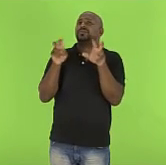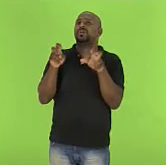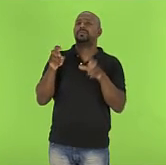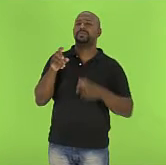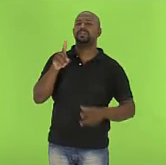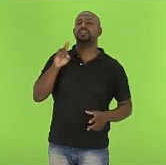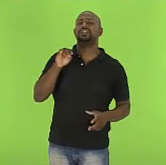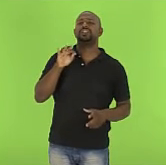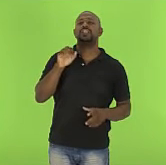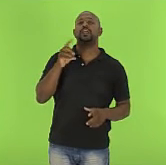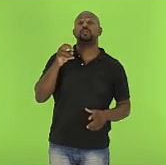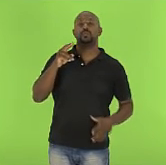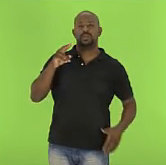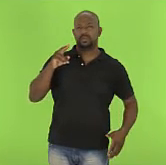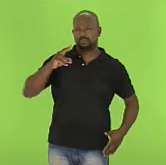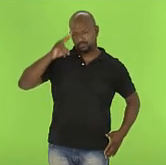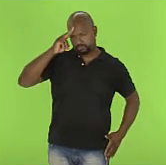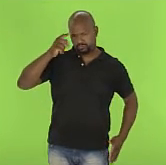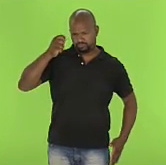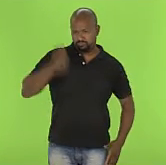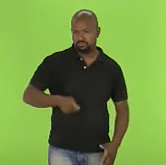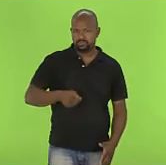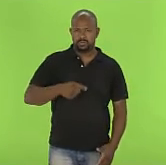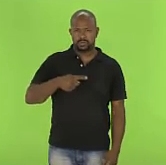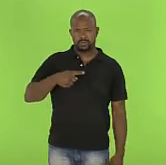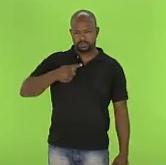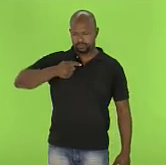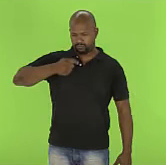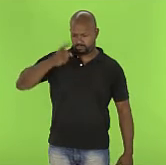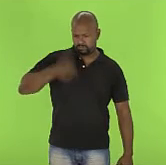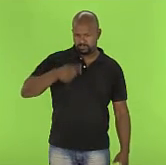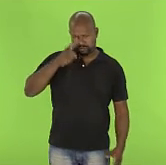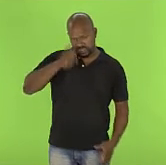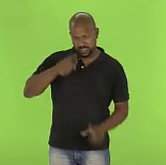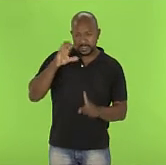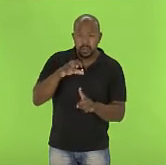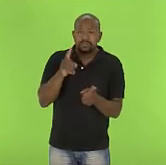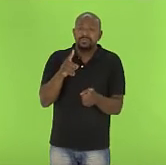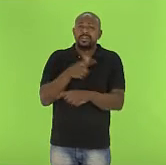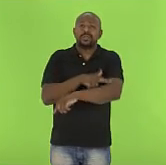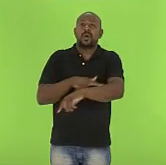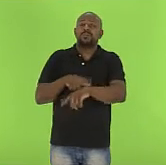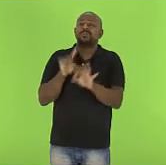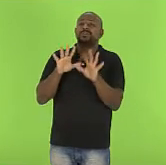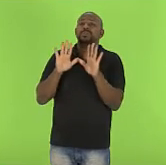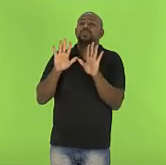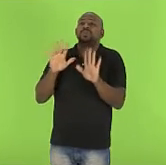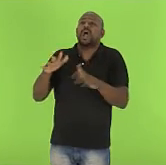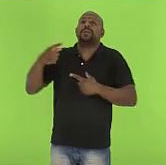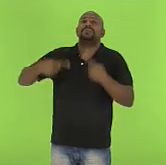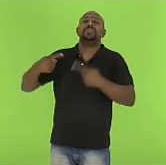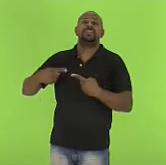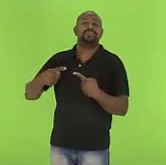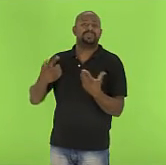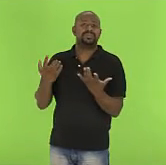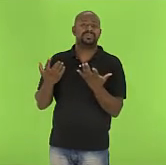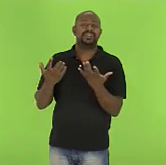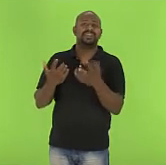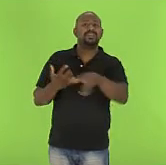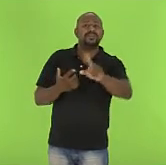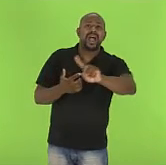falar sobre ditadura, comportamentos ditatoriais, como se isso fosse um comportamento exclusivamente